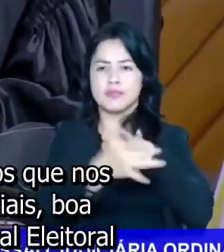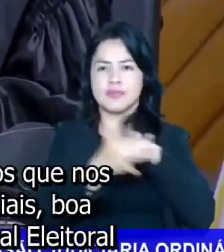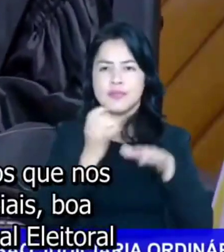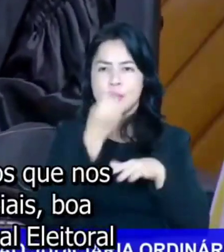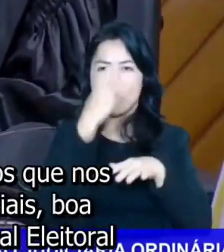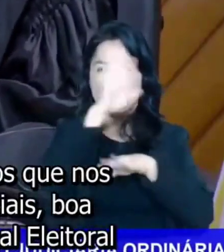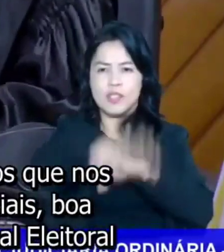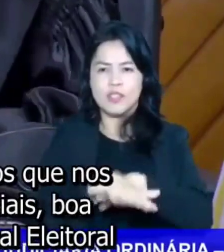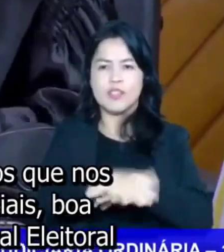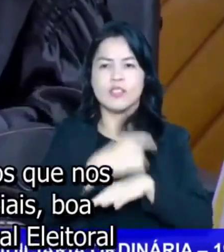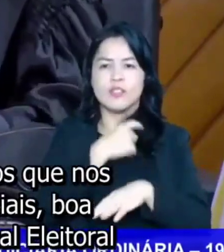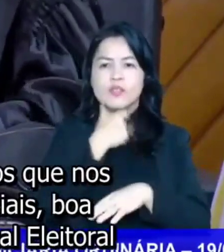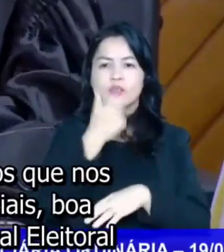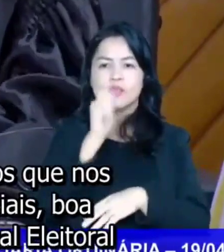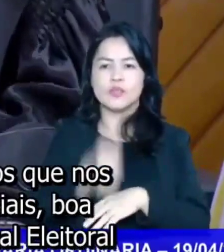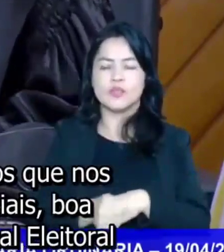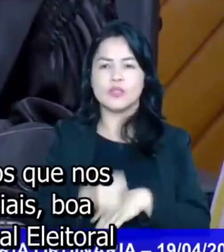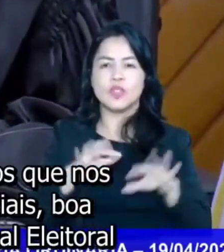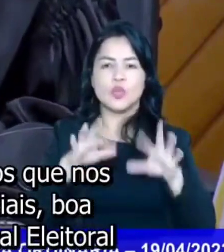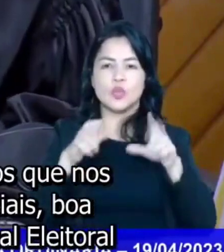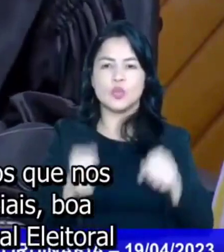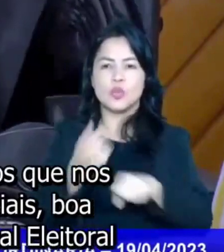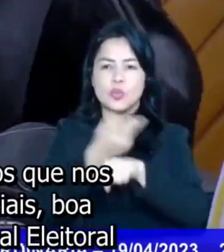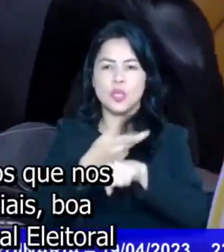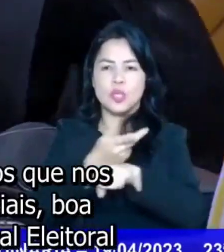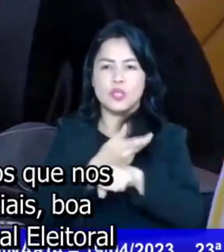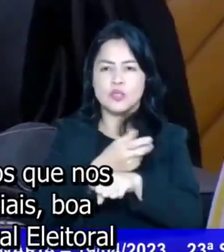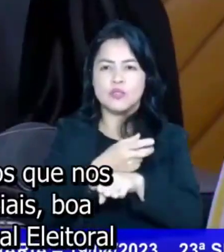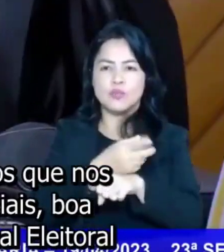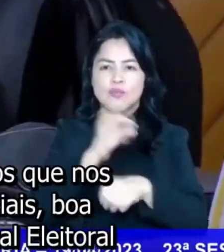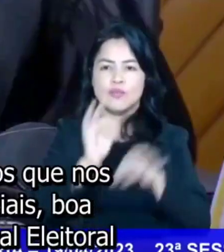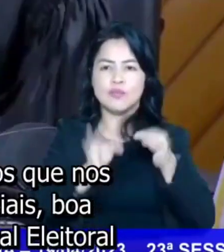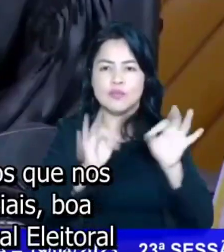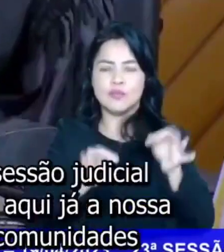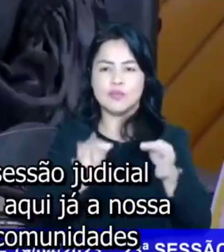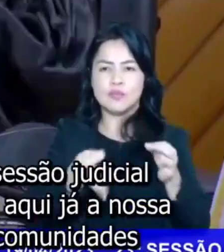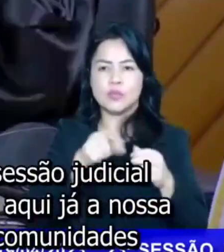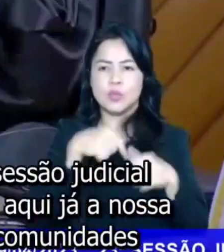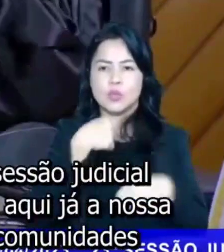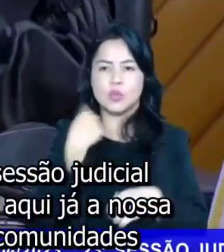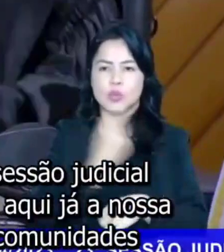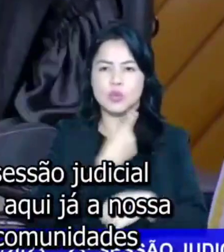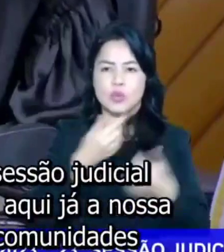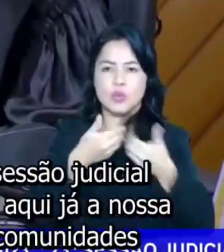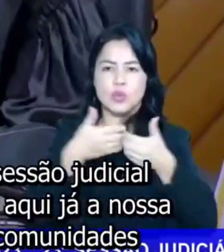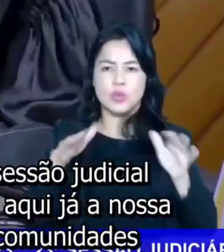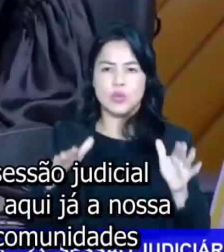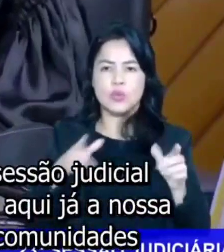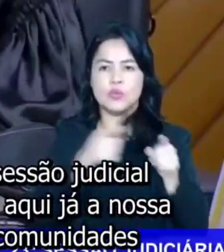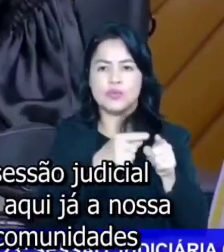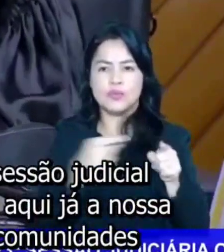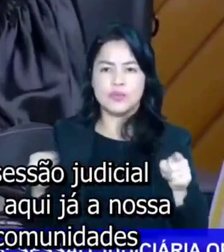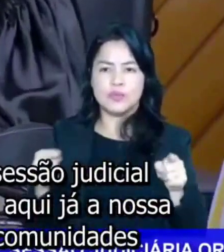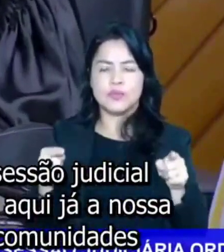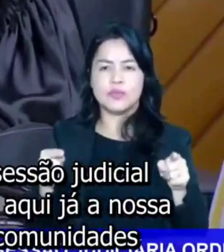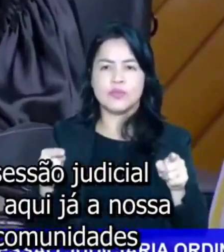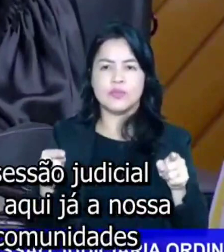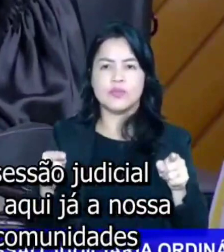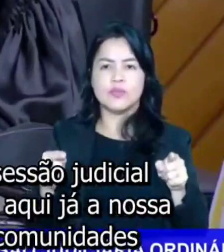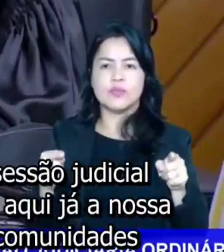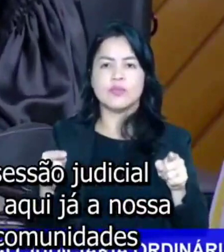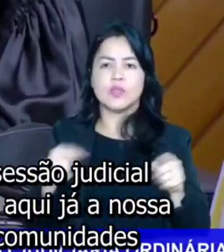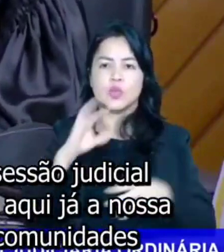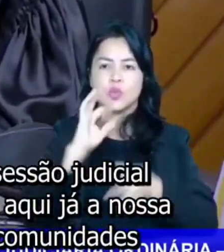tarde aos agita o juízes membros, microfone, ao pega Procurador sua Regional caneta Eleitoral. e olha para sua tela de Estamos aqui computador. abrindo a nossa sessão administrativa, a nossa